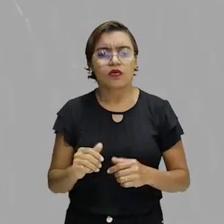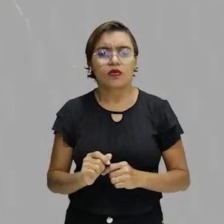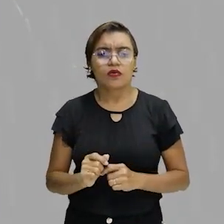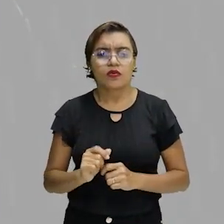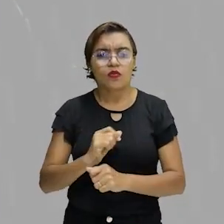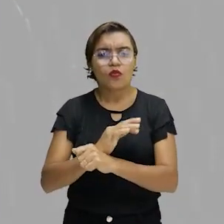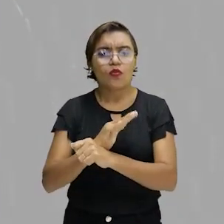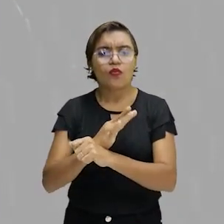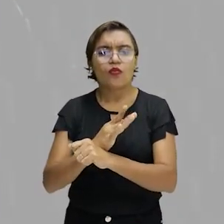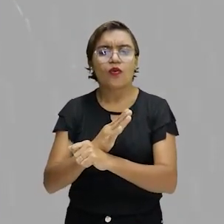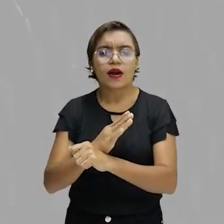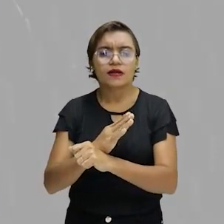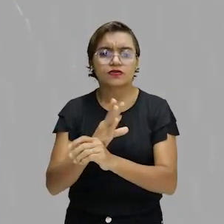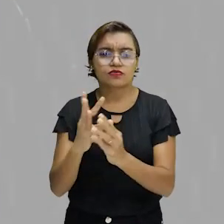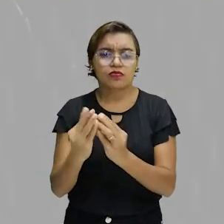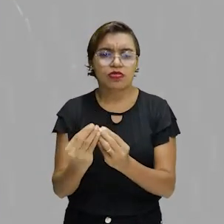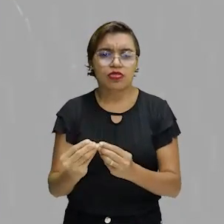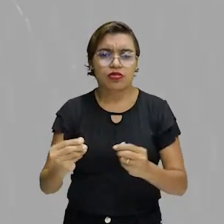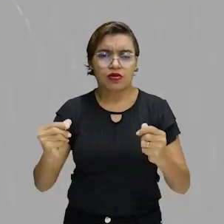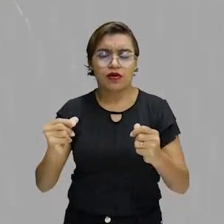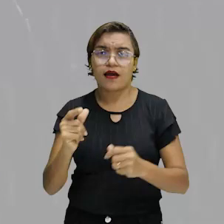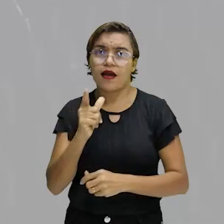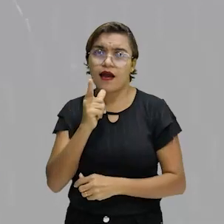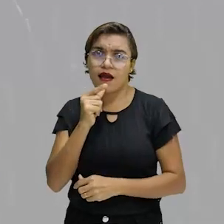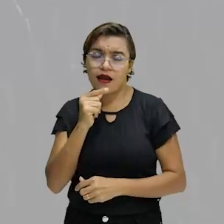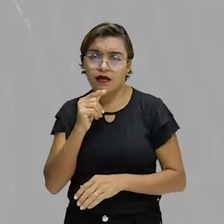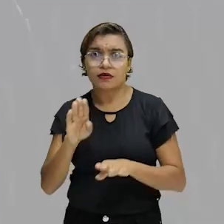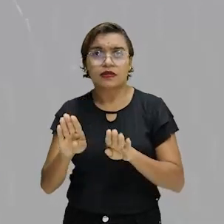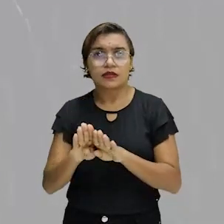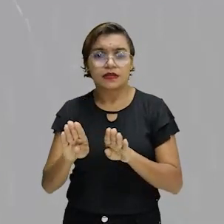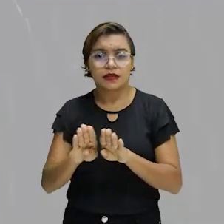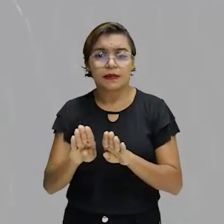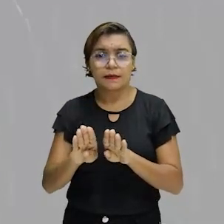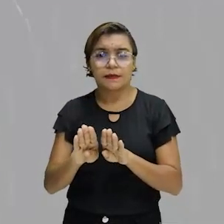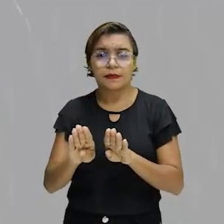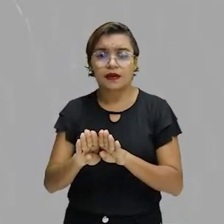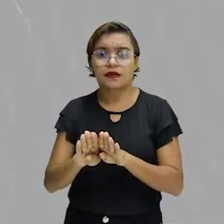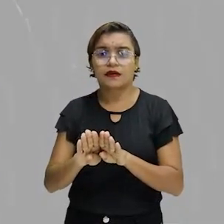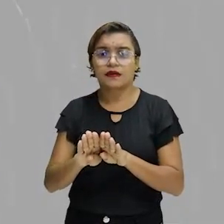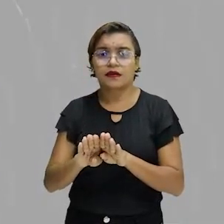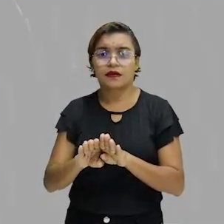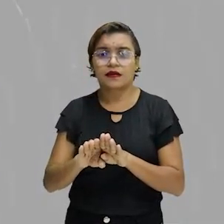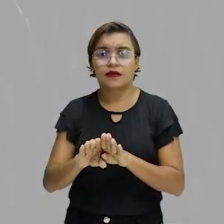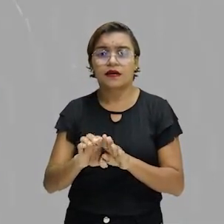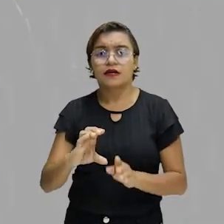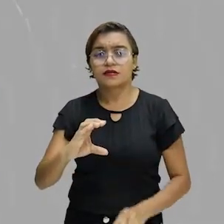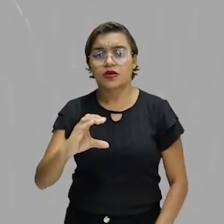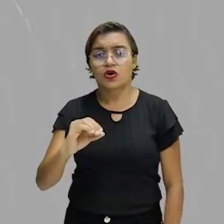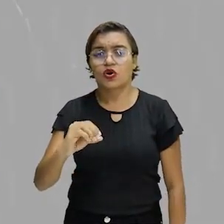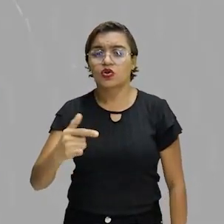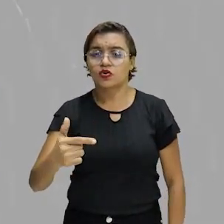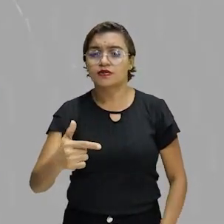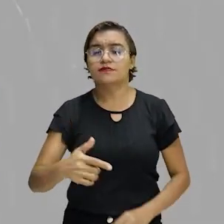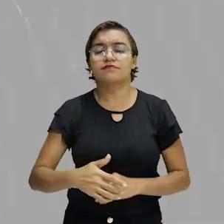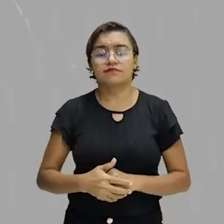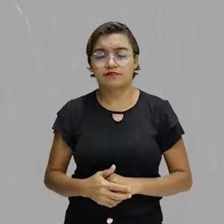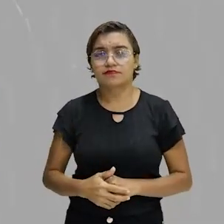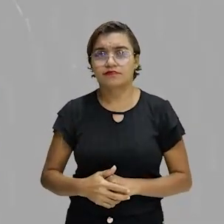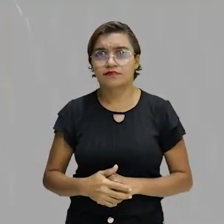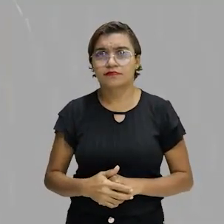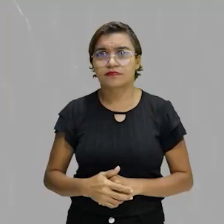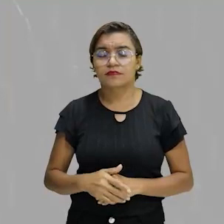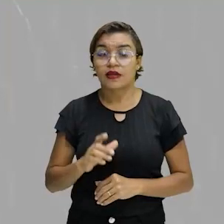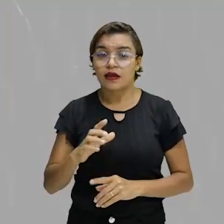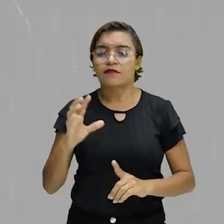ele vai se decompor em água e gás carbônico é essa decomposição que vai gerar a a essa